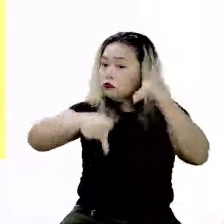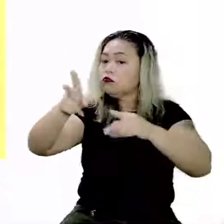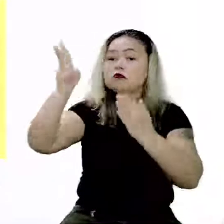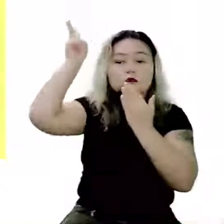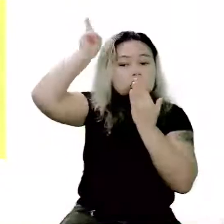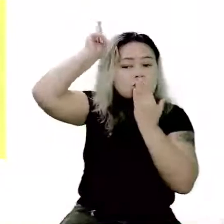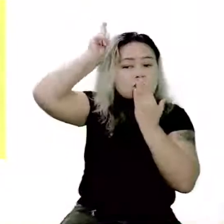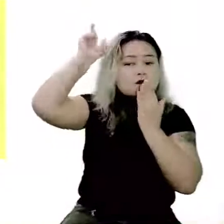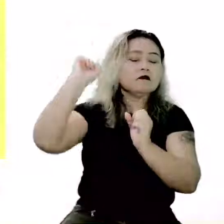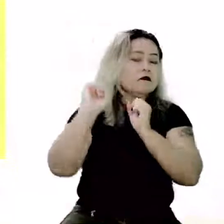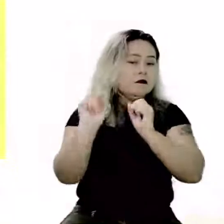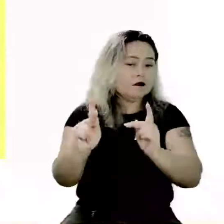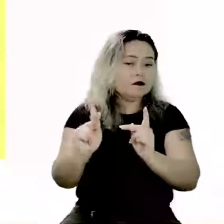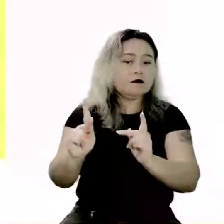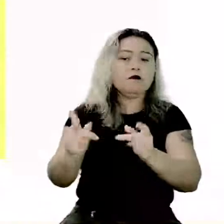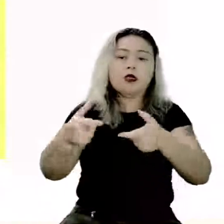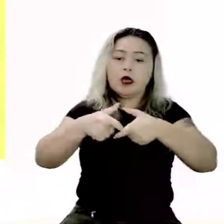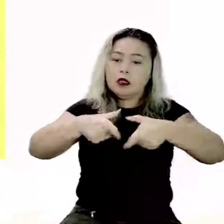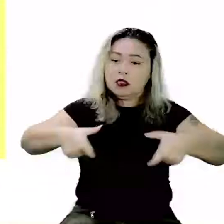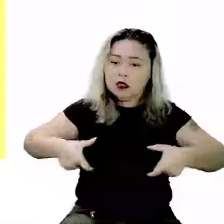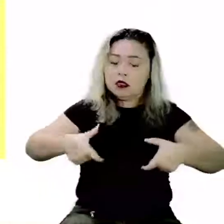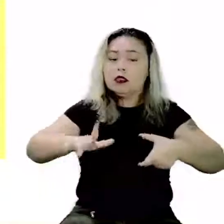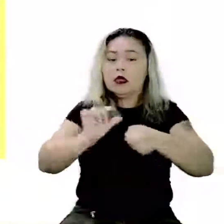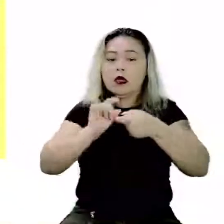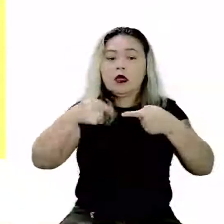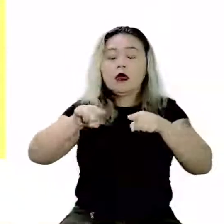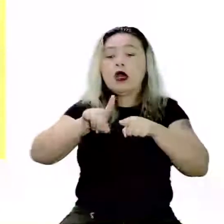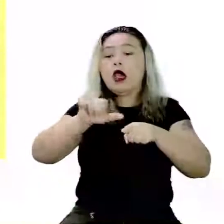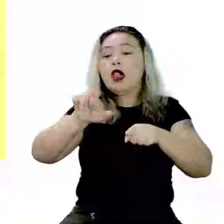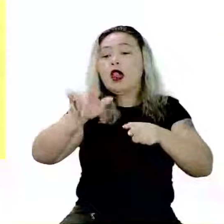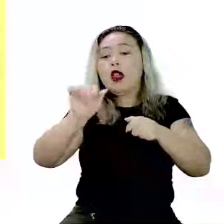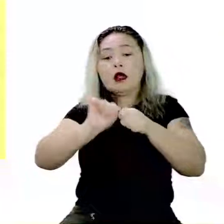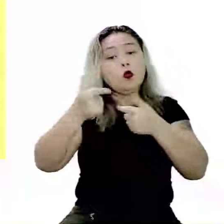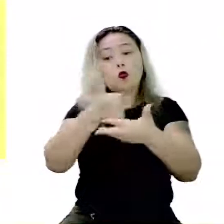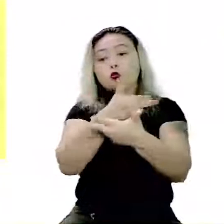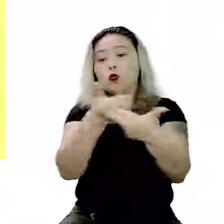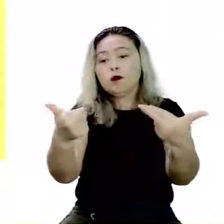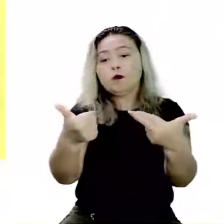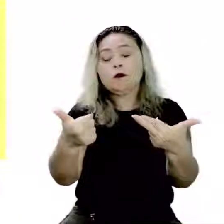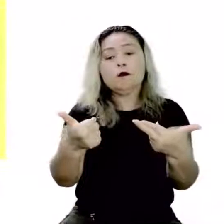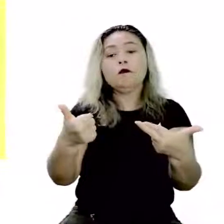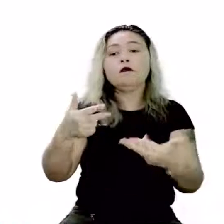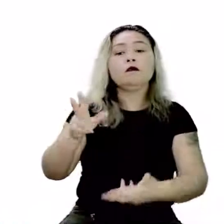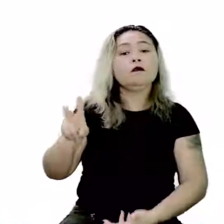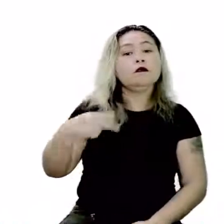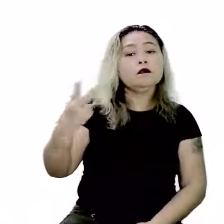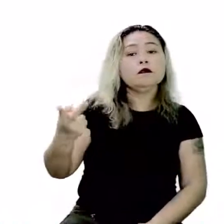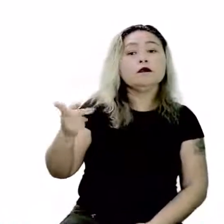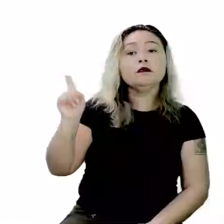ok? E os cinta-largas. Bem, entre outros. Vamos lá, continuando.